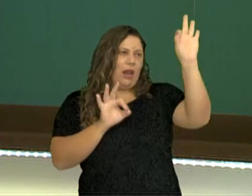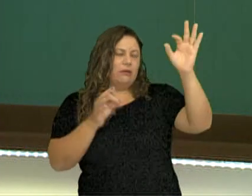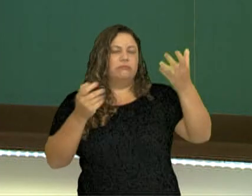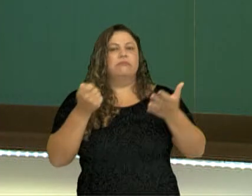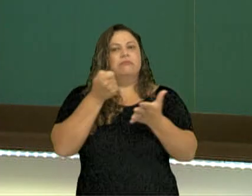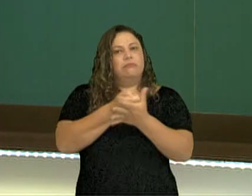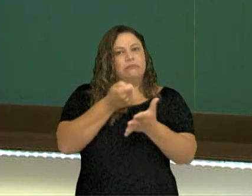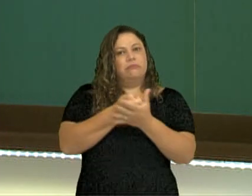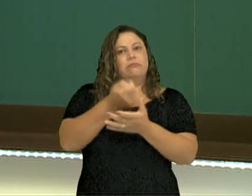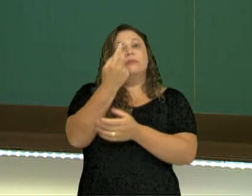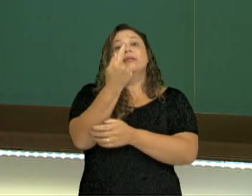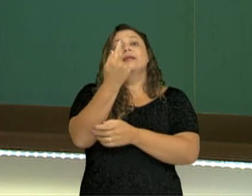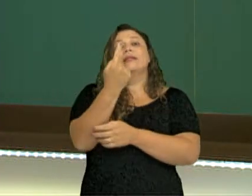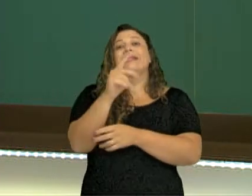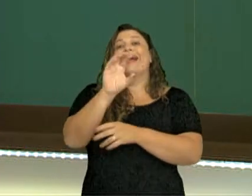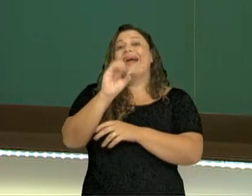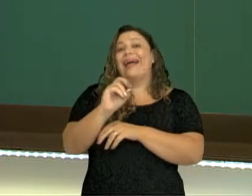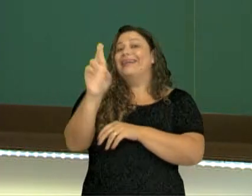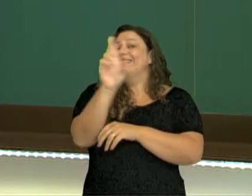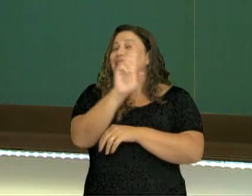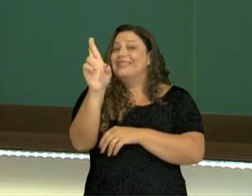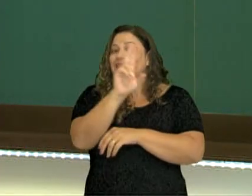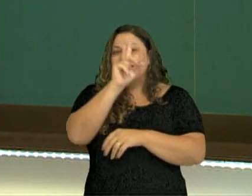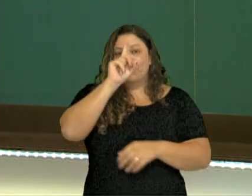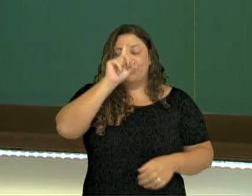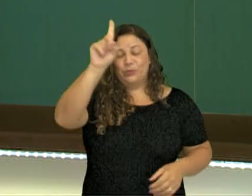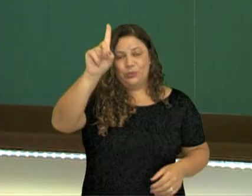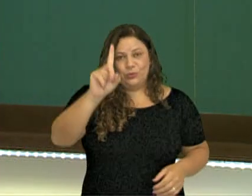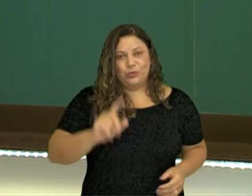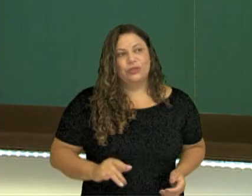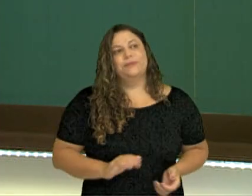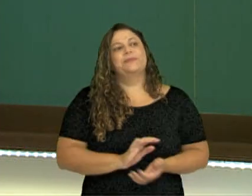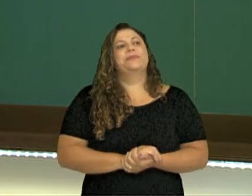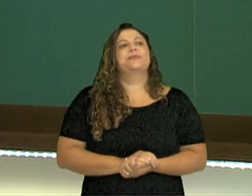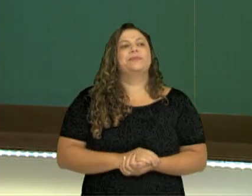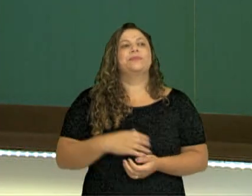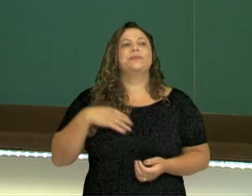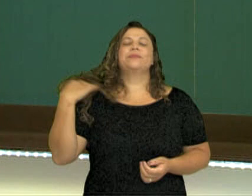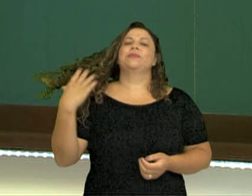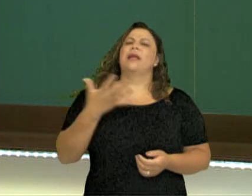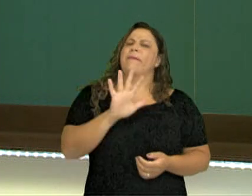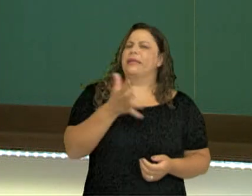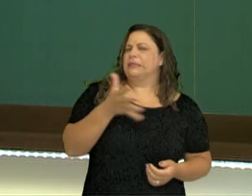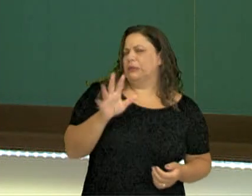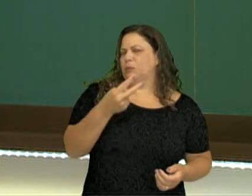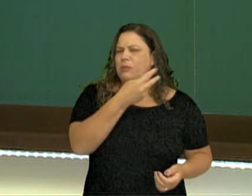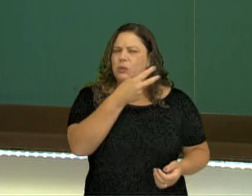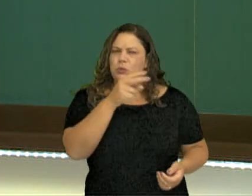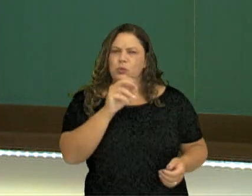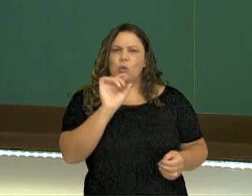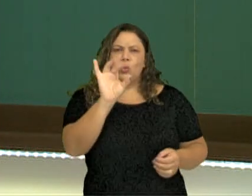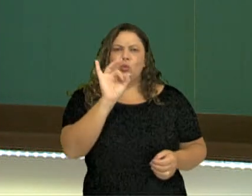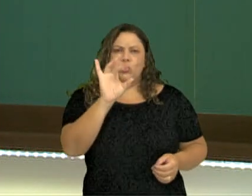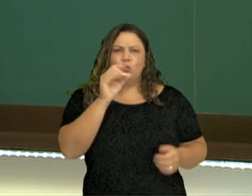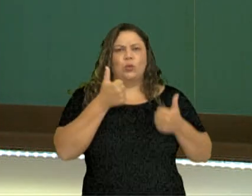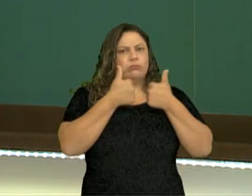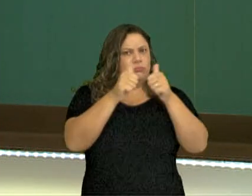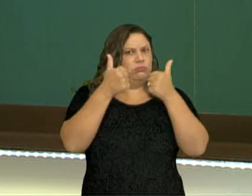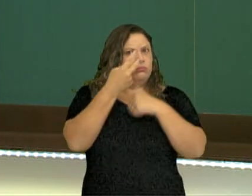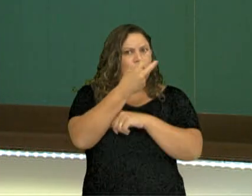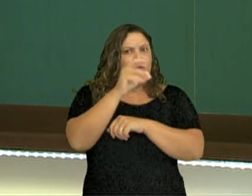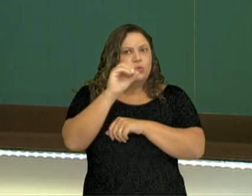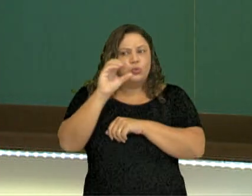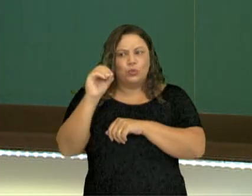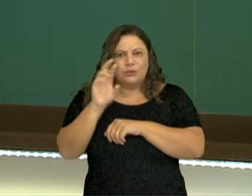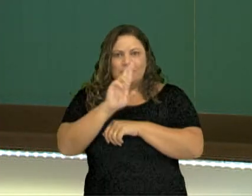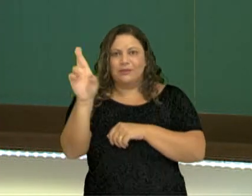gasta R$10 por dia. Considerando 20 dias úteis, né? Ela gasta, então, portanto, só de transporte R$200